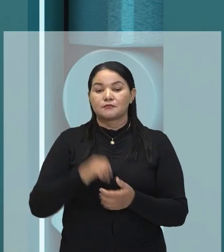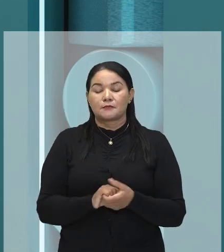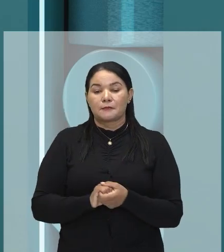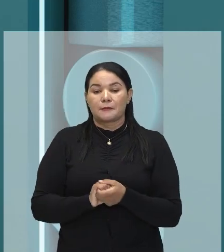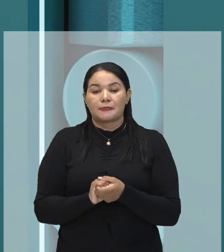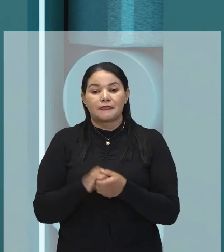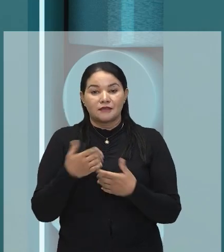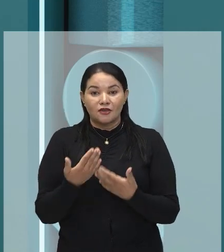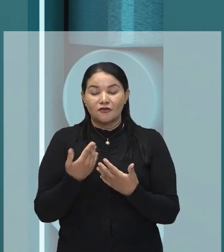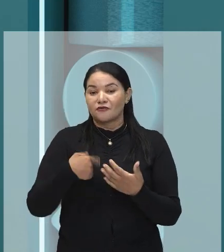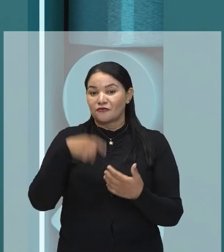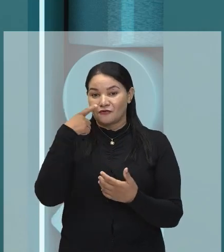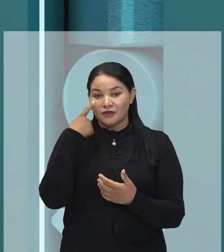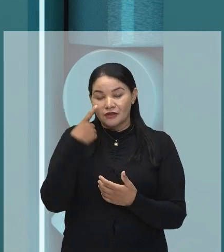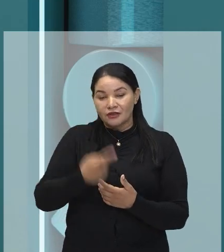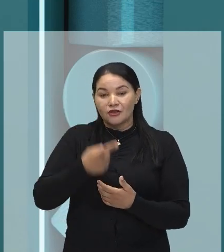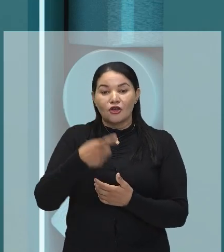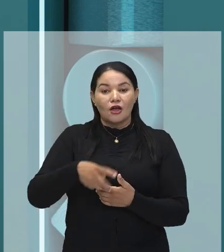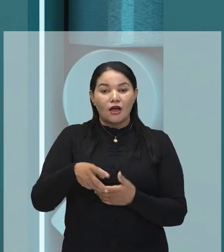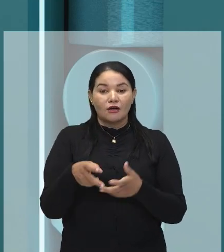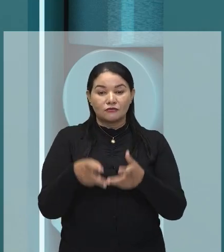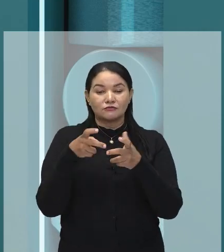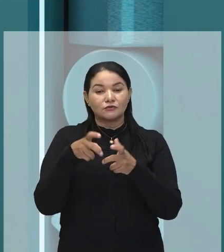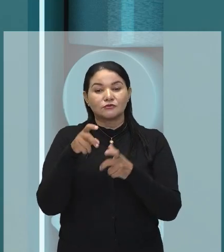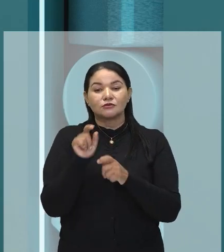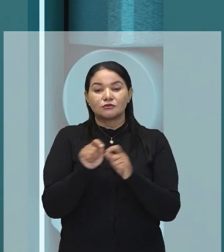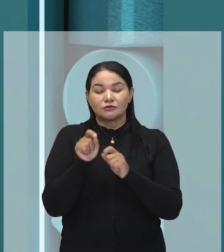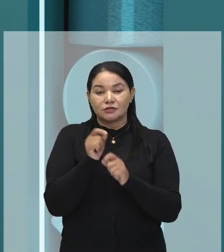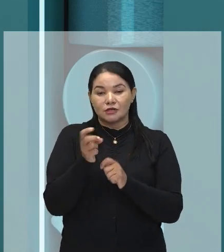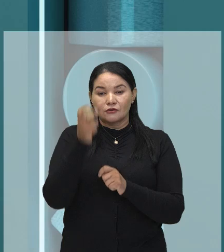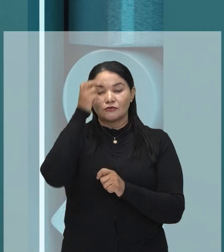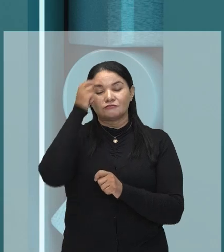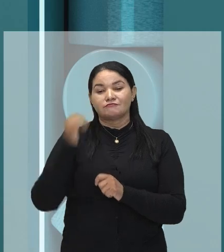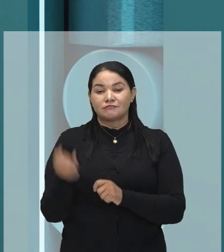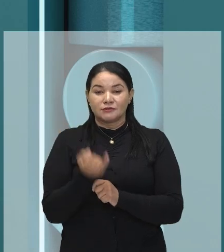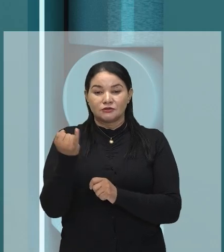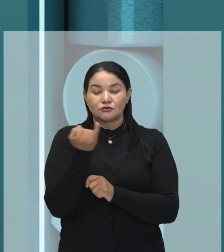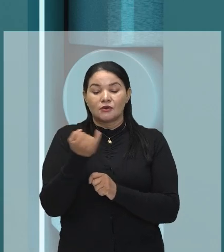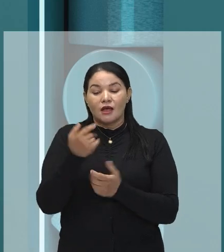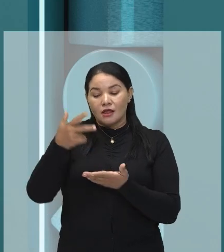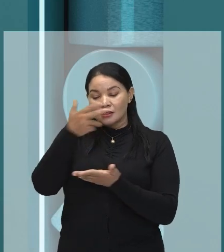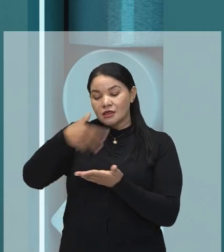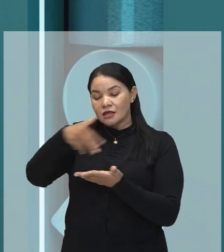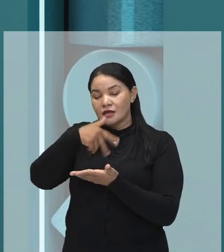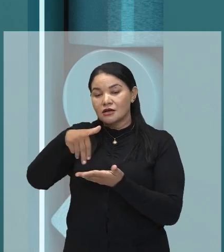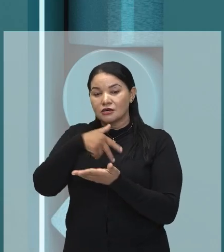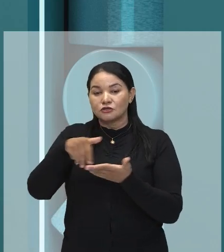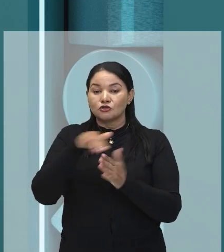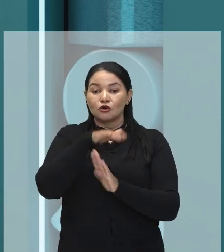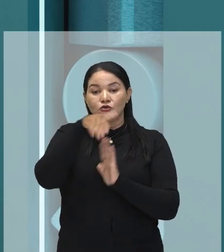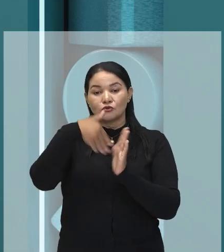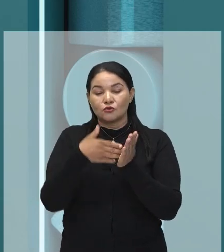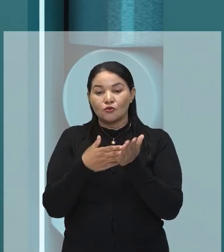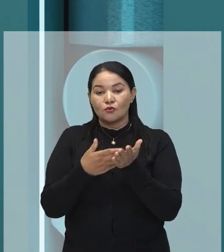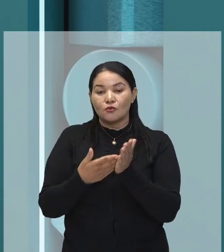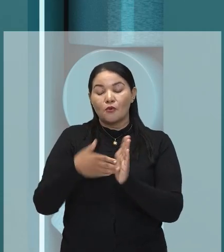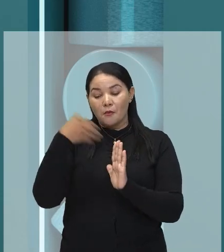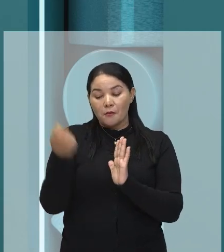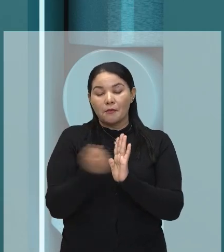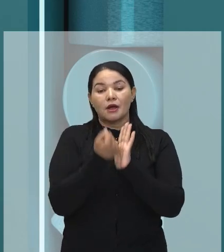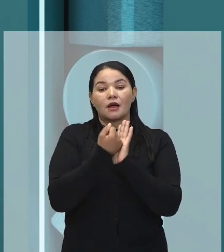cultura é importante? A maioria das danças, elas foram tombadas como